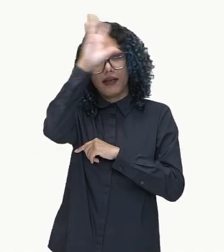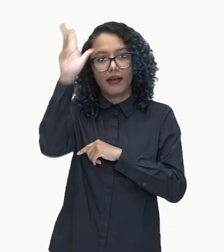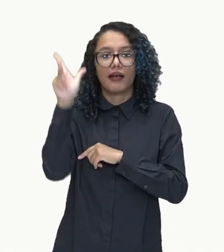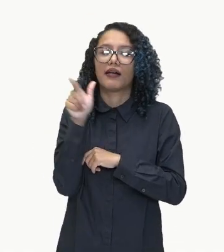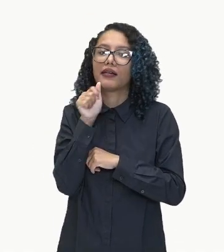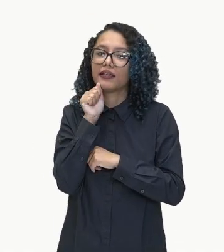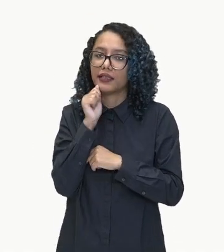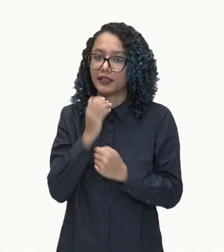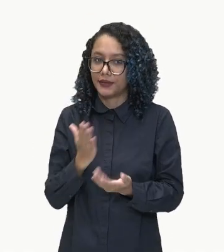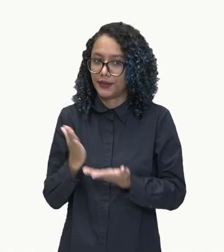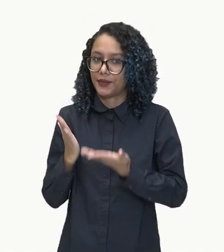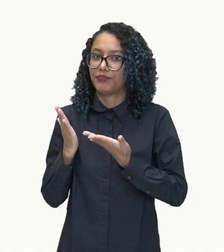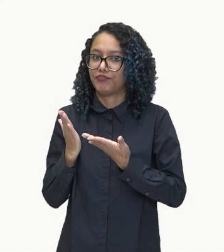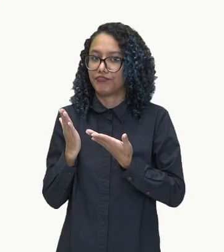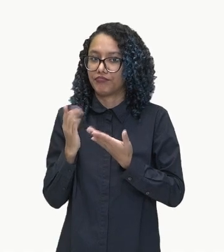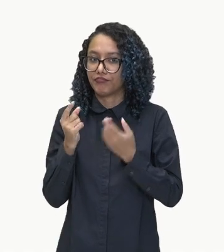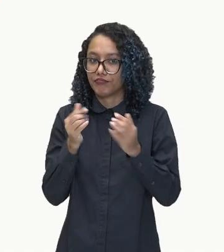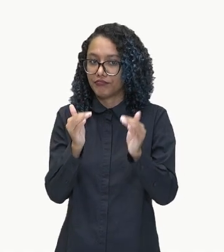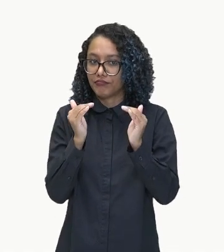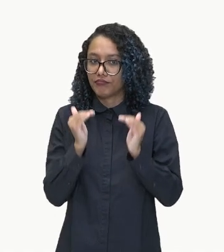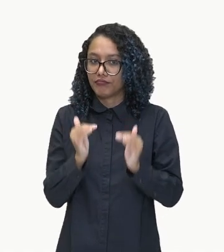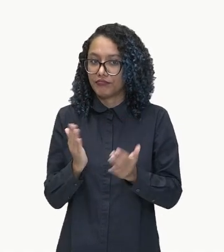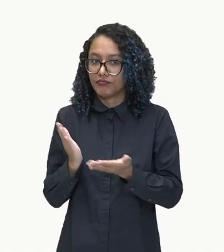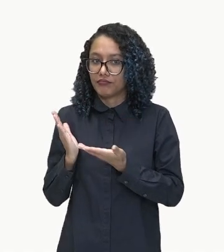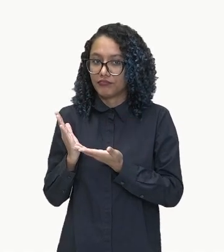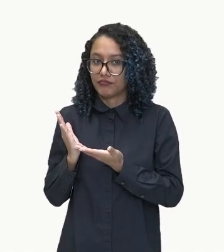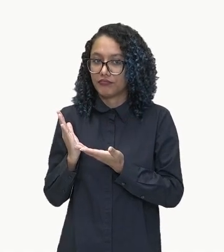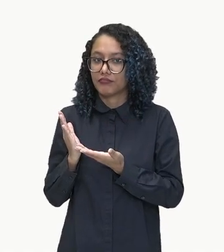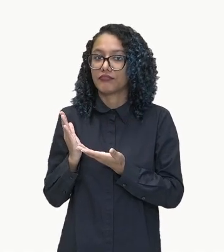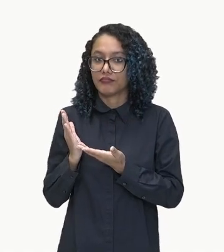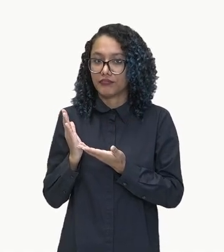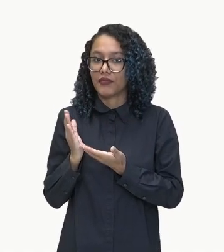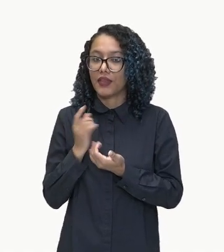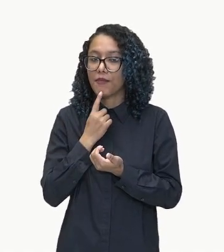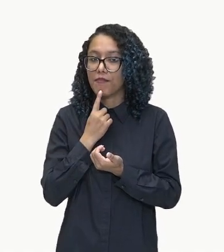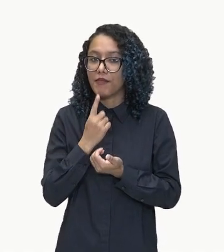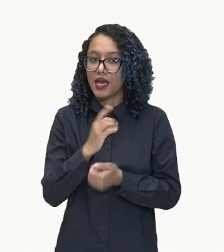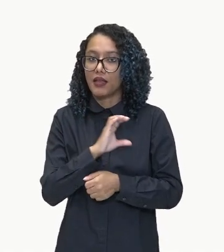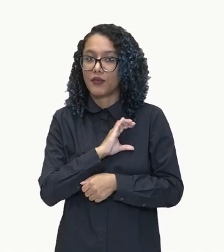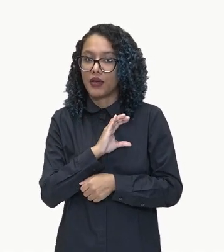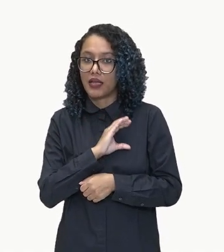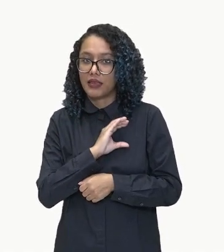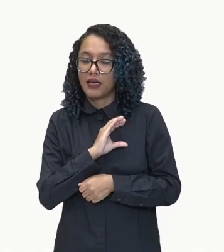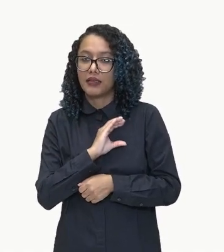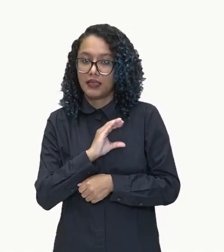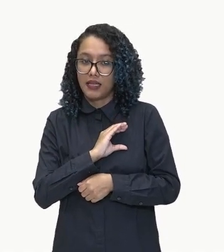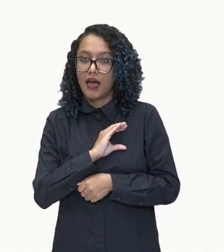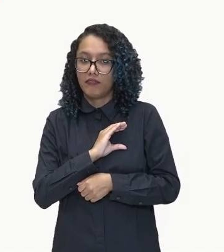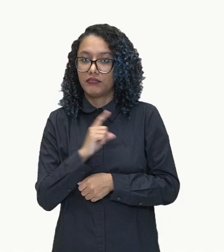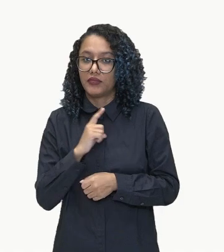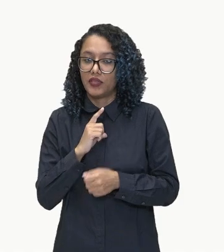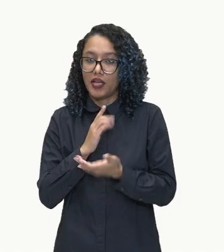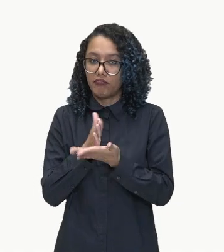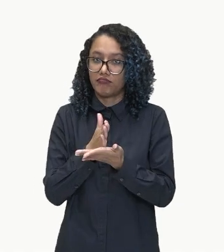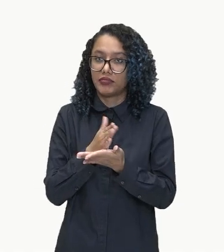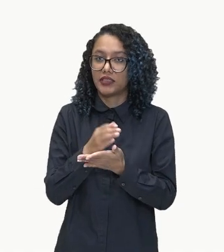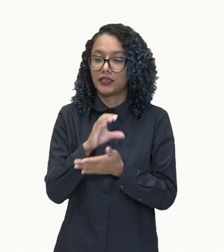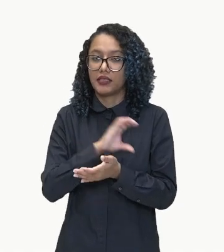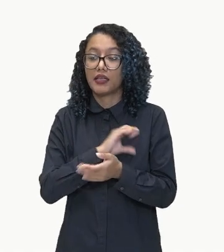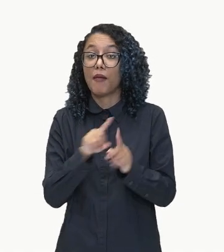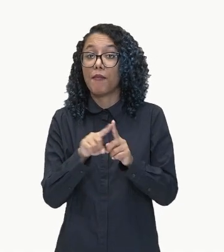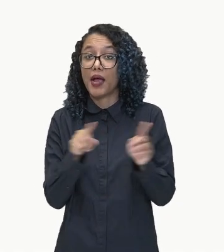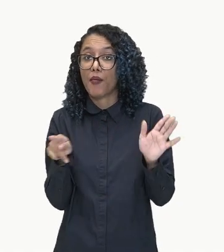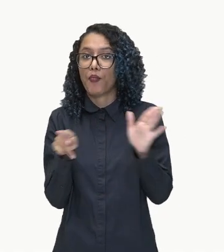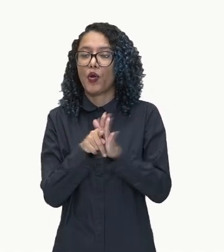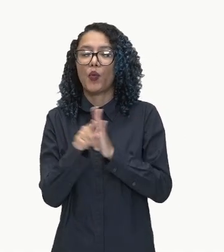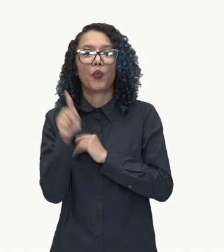né, que vai estar aqui próximo ali ao Canadá, né, fazendo limite com o Canadá, porém pertence aos Estados